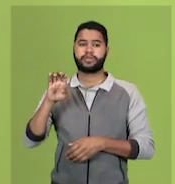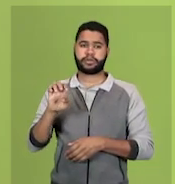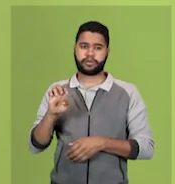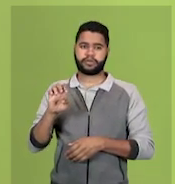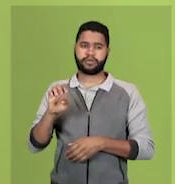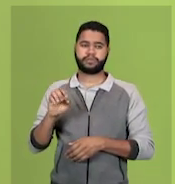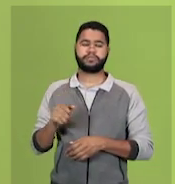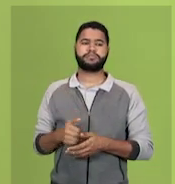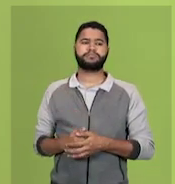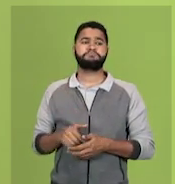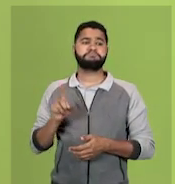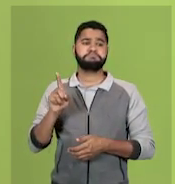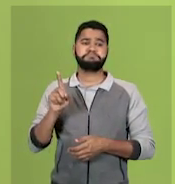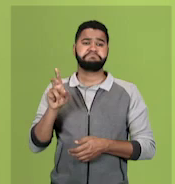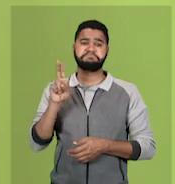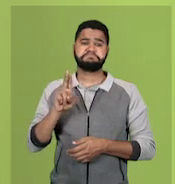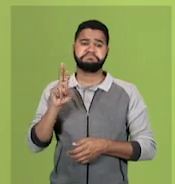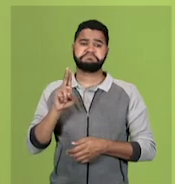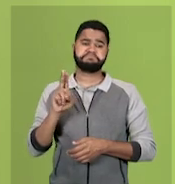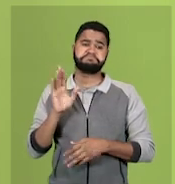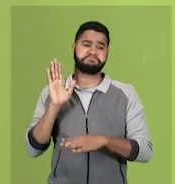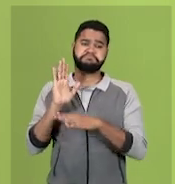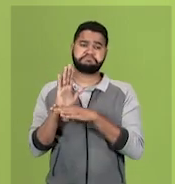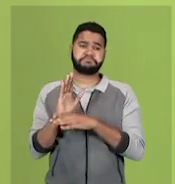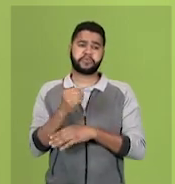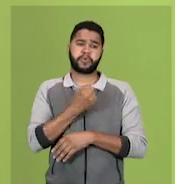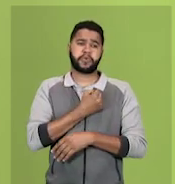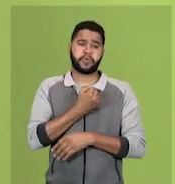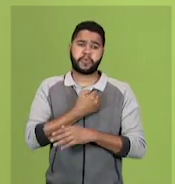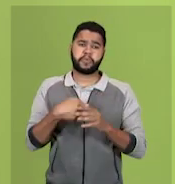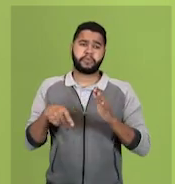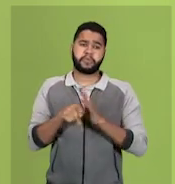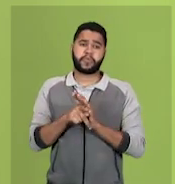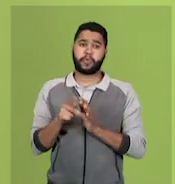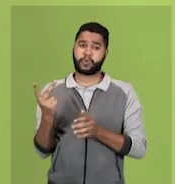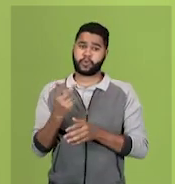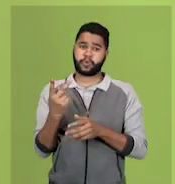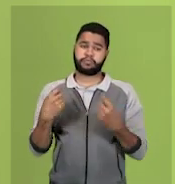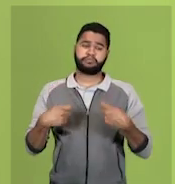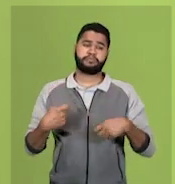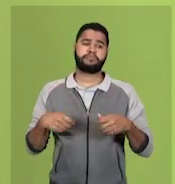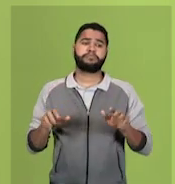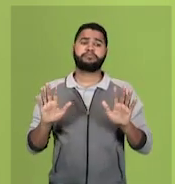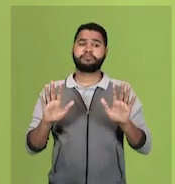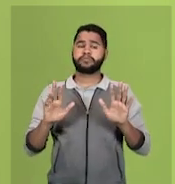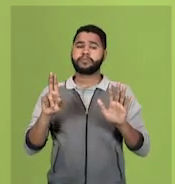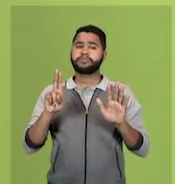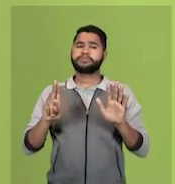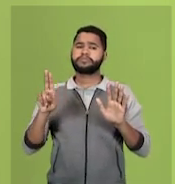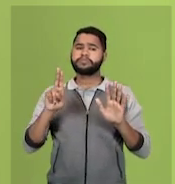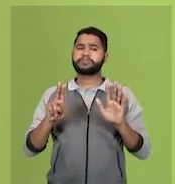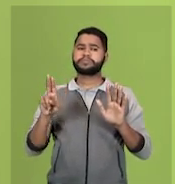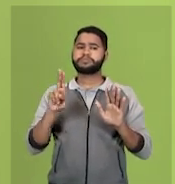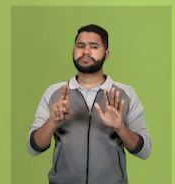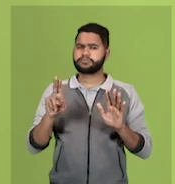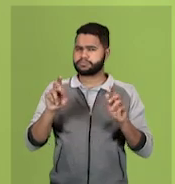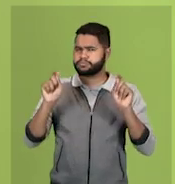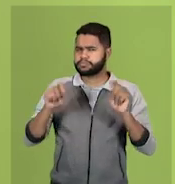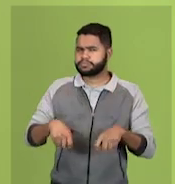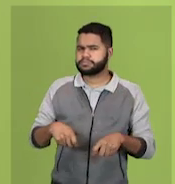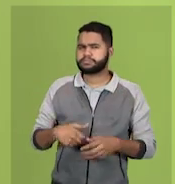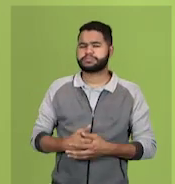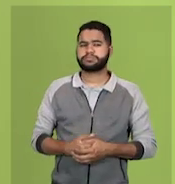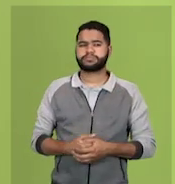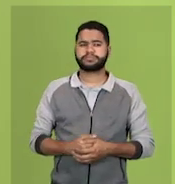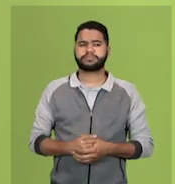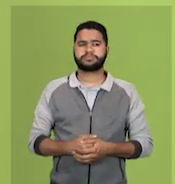Mas se eu utilizar isso aqui, não vai me ajudar porque eu não tenho o valor, teria que ter o valor dos dois. Mas se eu utilizar esses dois aqui, será que dá?